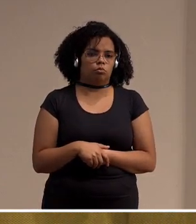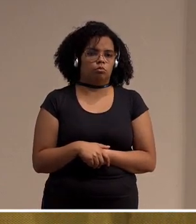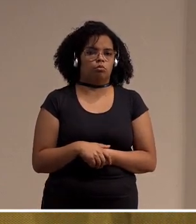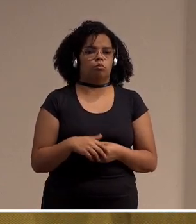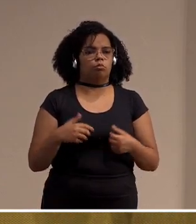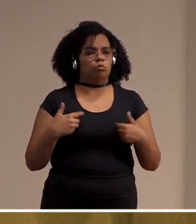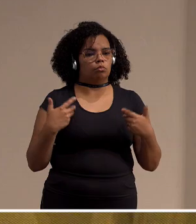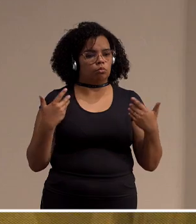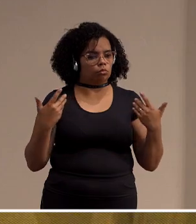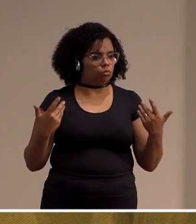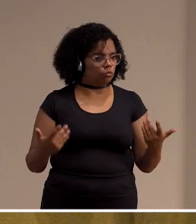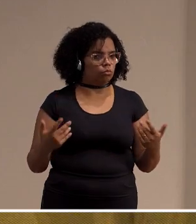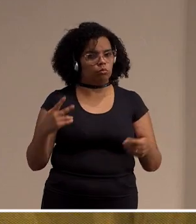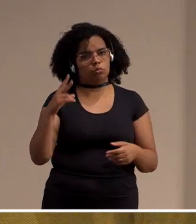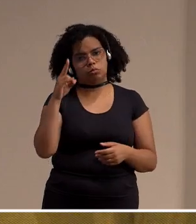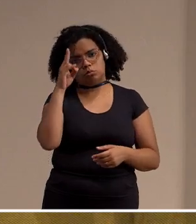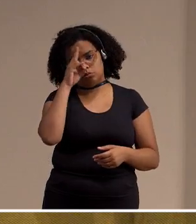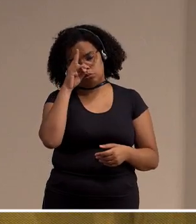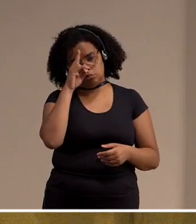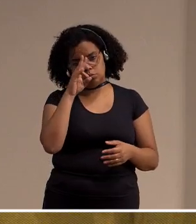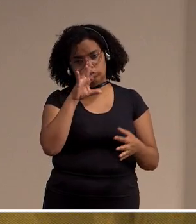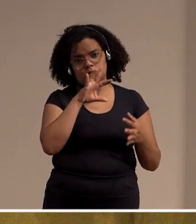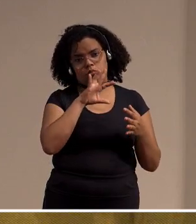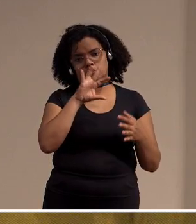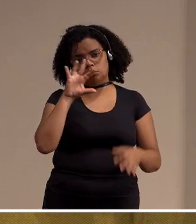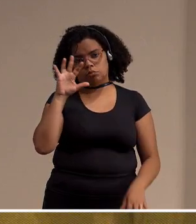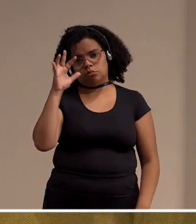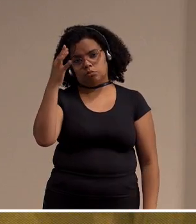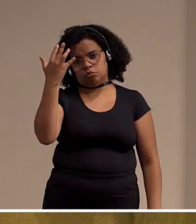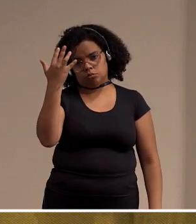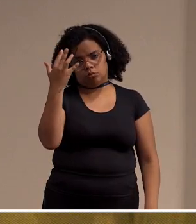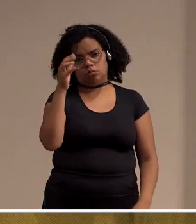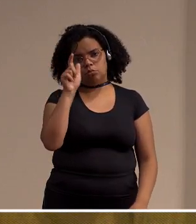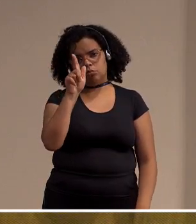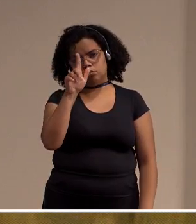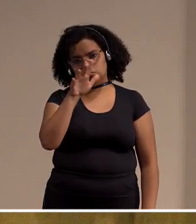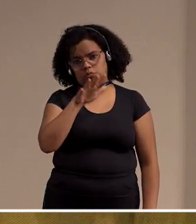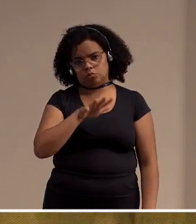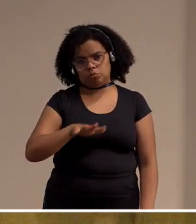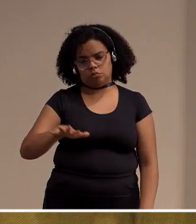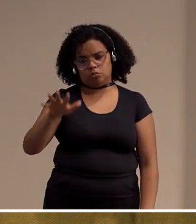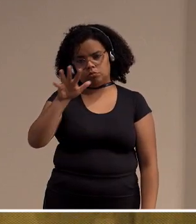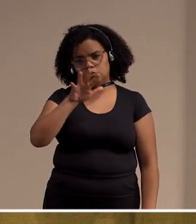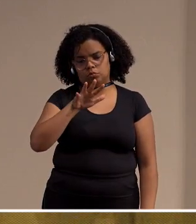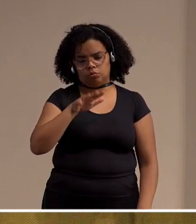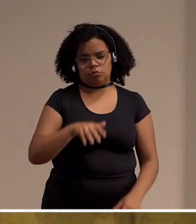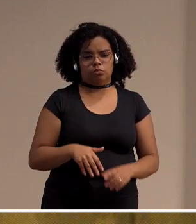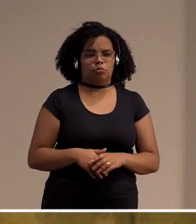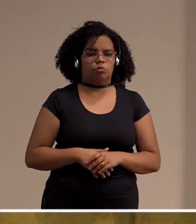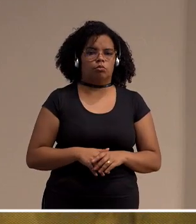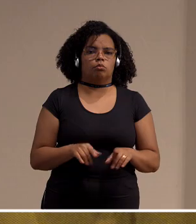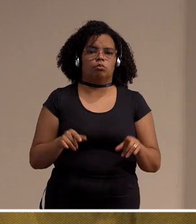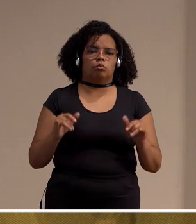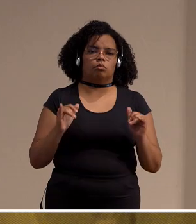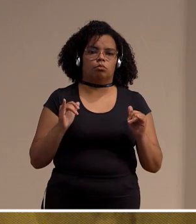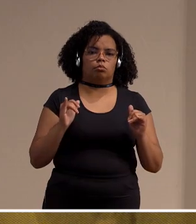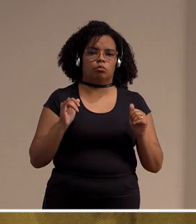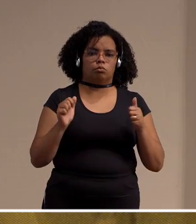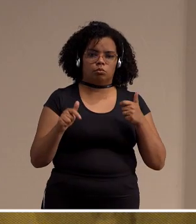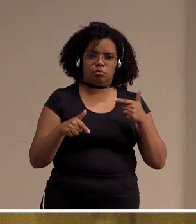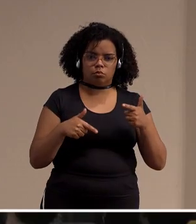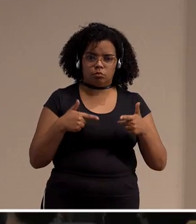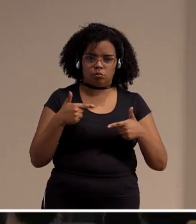como narrar una historia que acontece en estas geografías tan emblemáticas, mas completamente transformadas pela mudança climática.